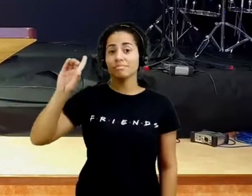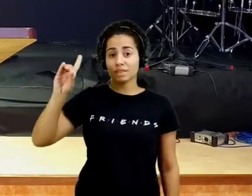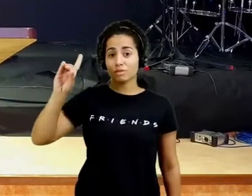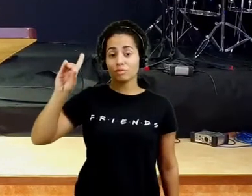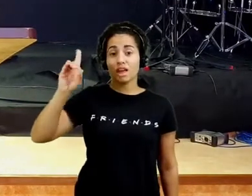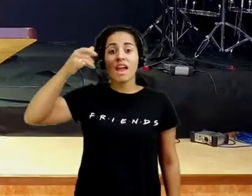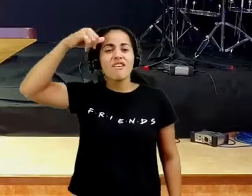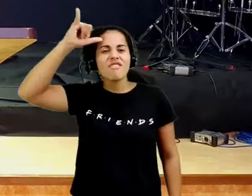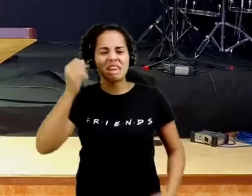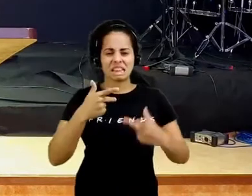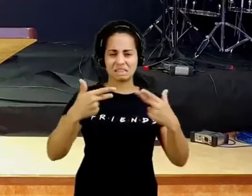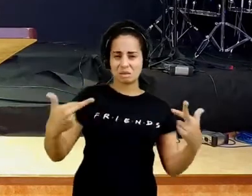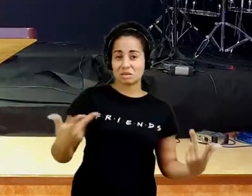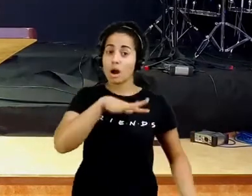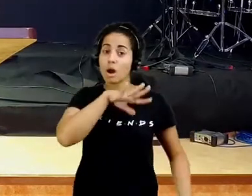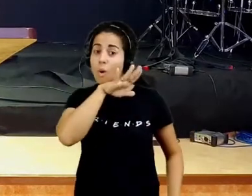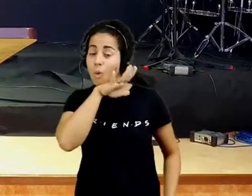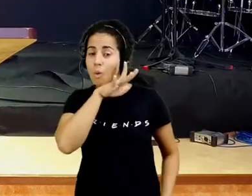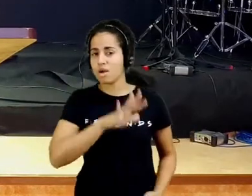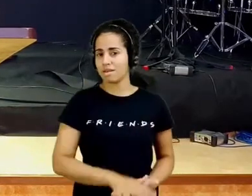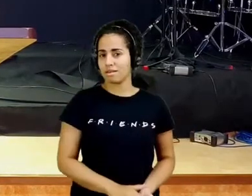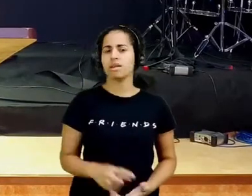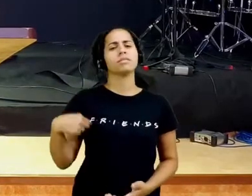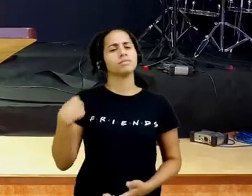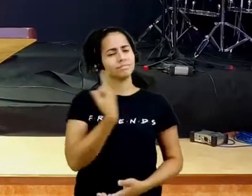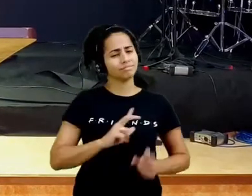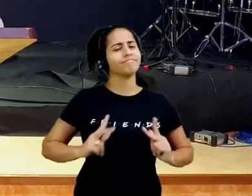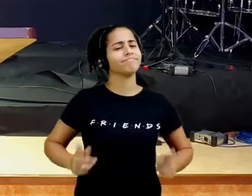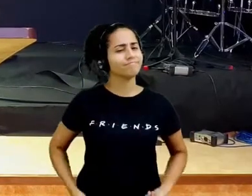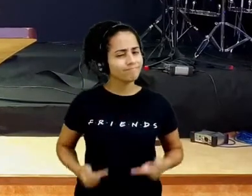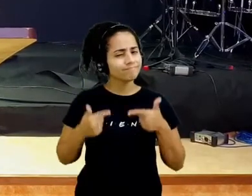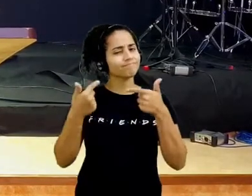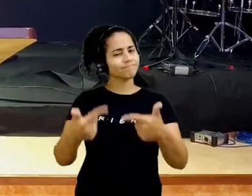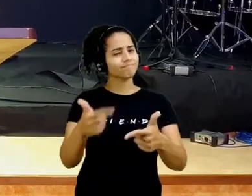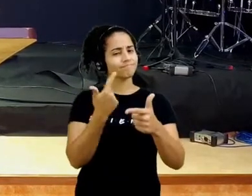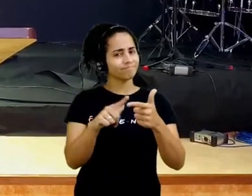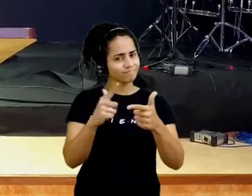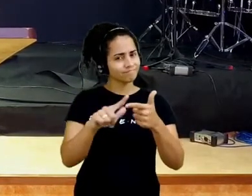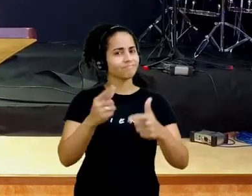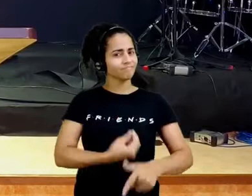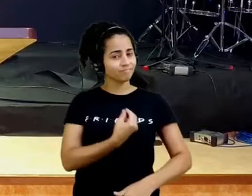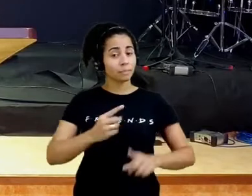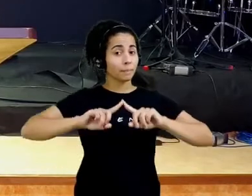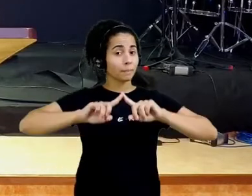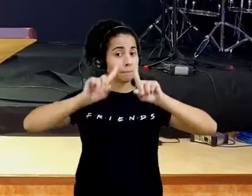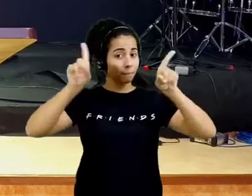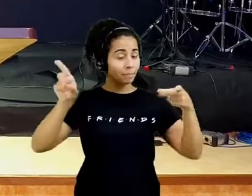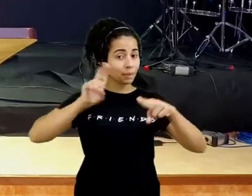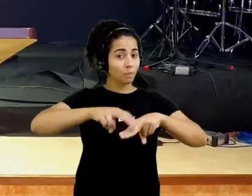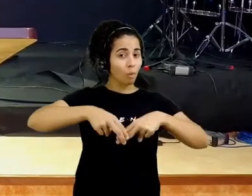evita a destruição total. Todos nós enfrentamos problemas na vida, mas em meio às